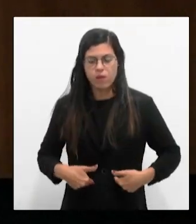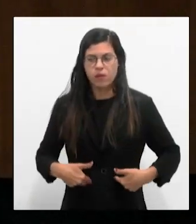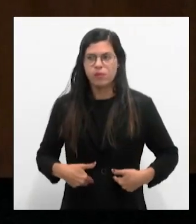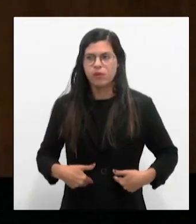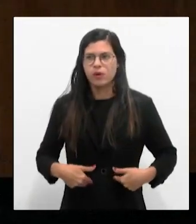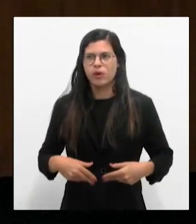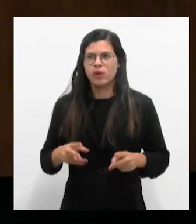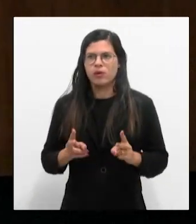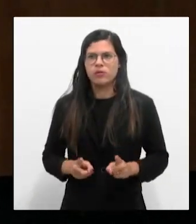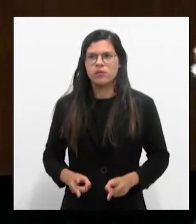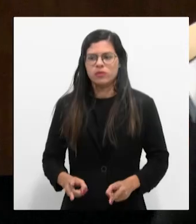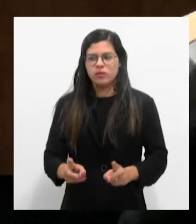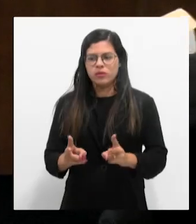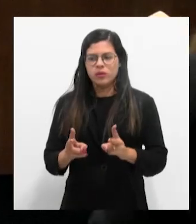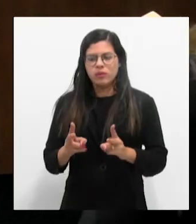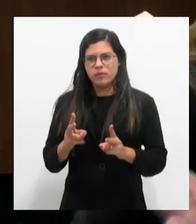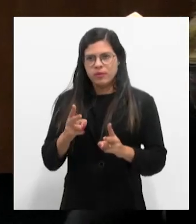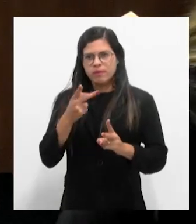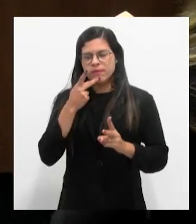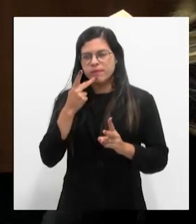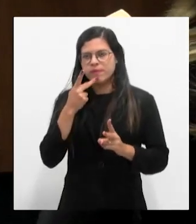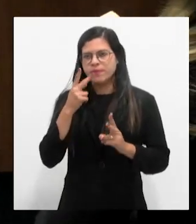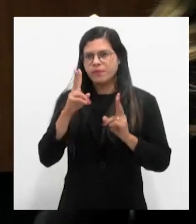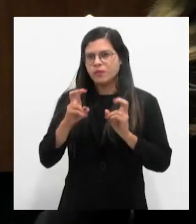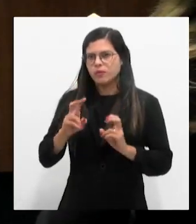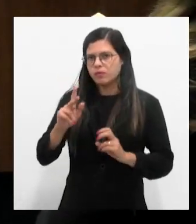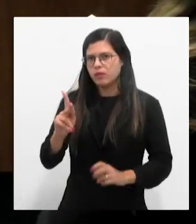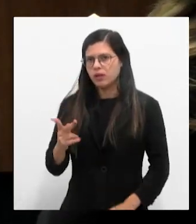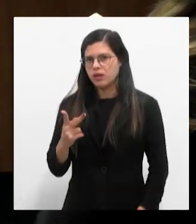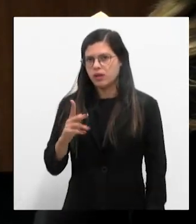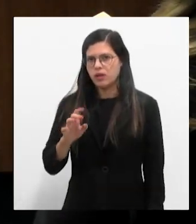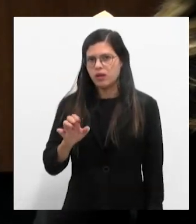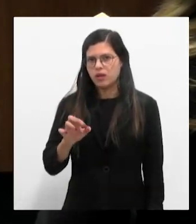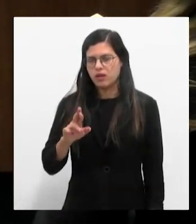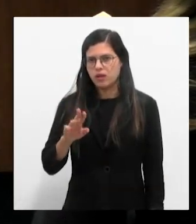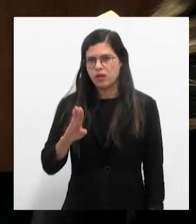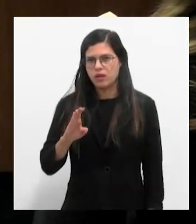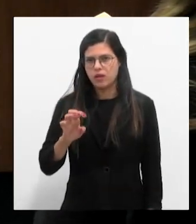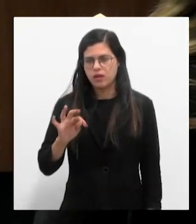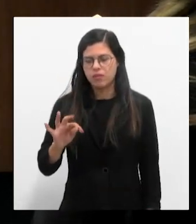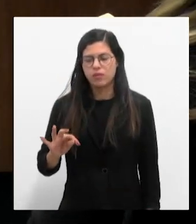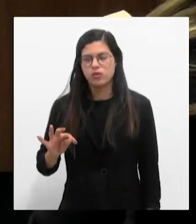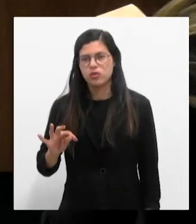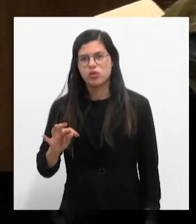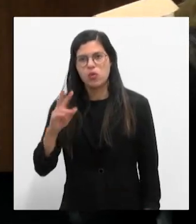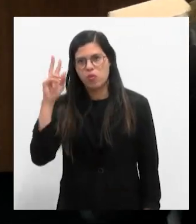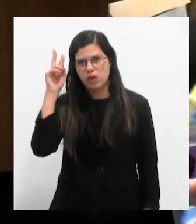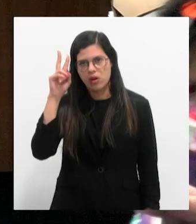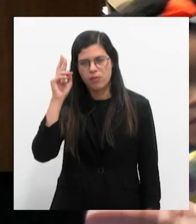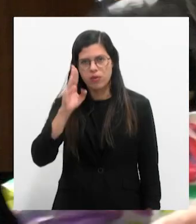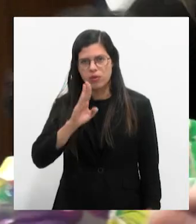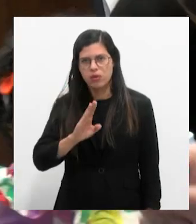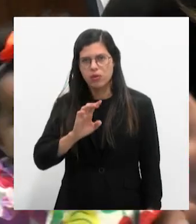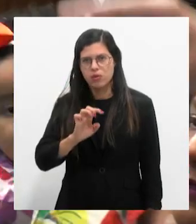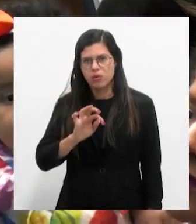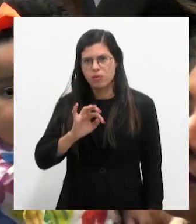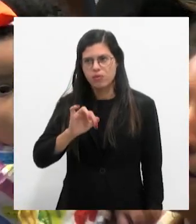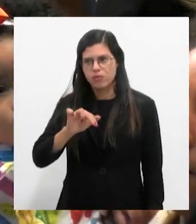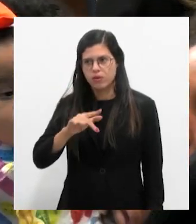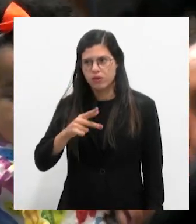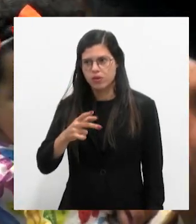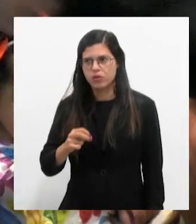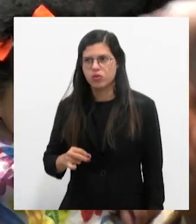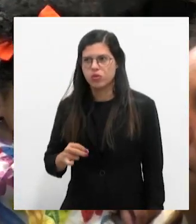sempre que mencionam Herbert Souza, eu lembro do Betinho, né? Eu conheci o Betinho ainda